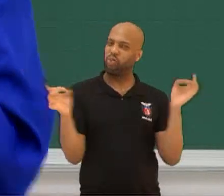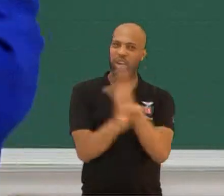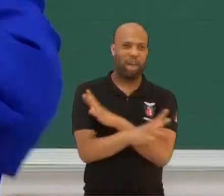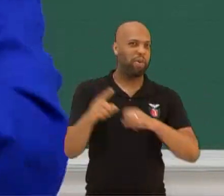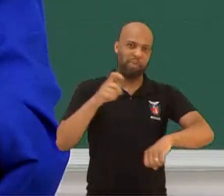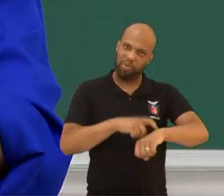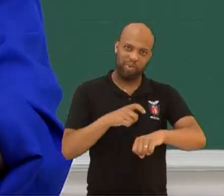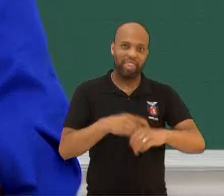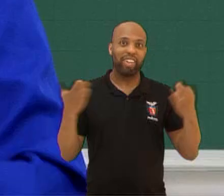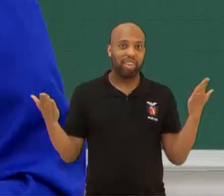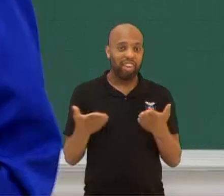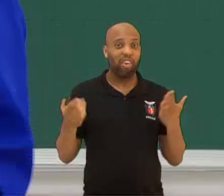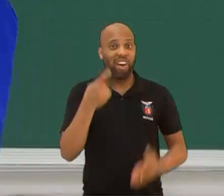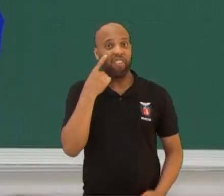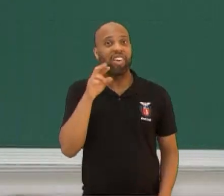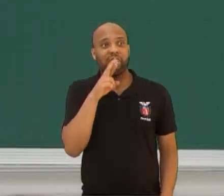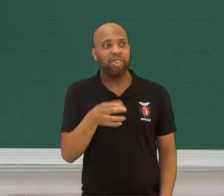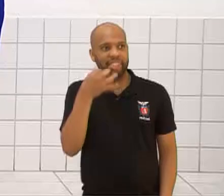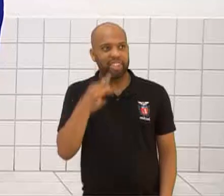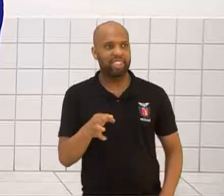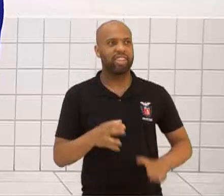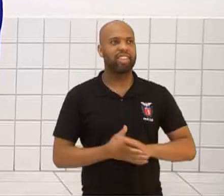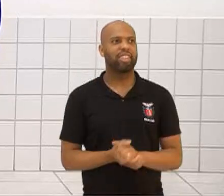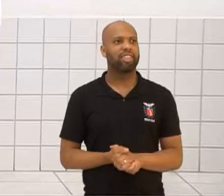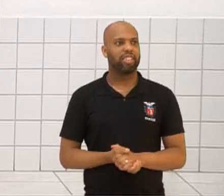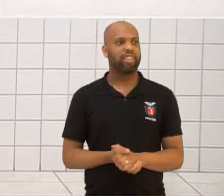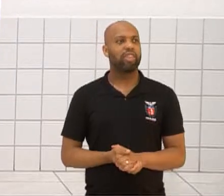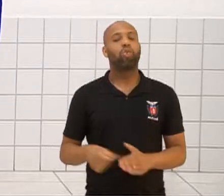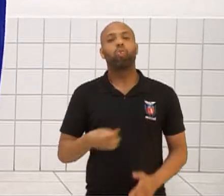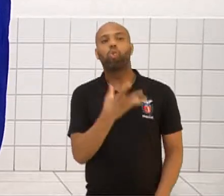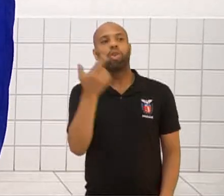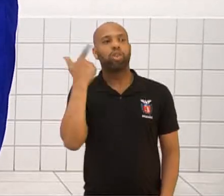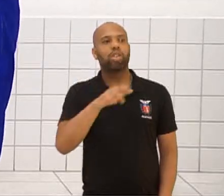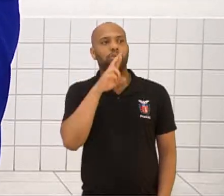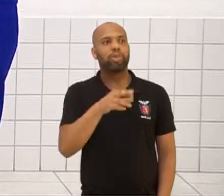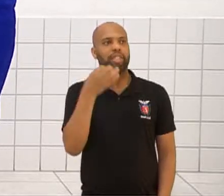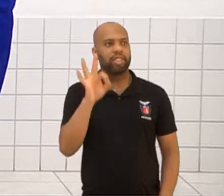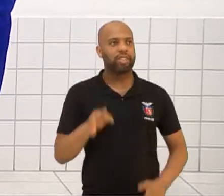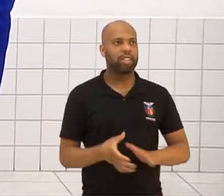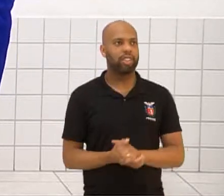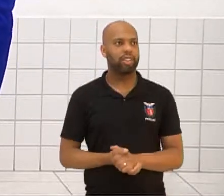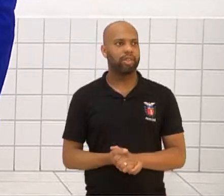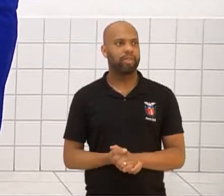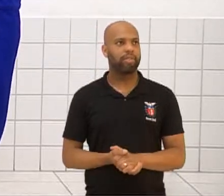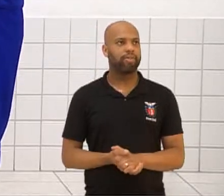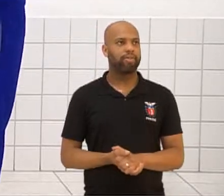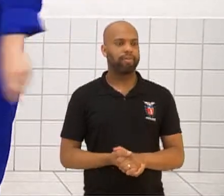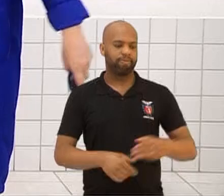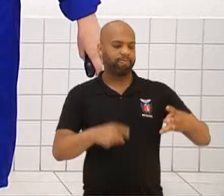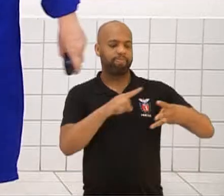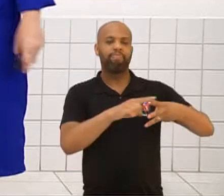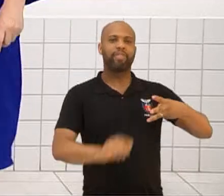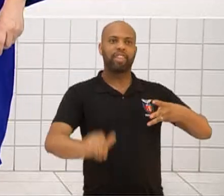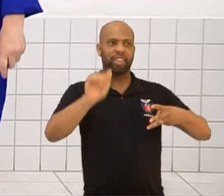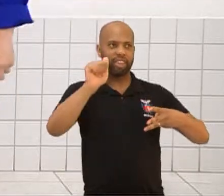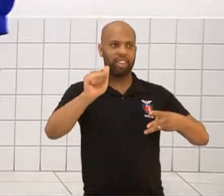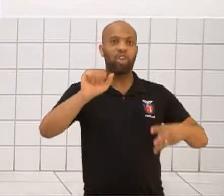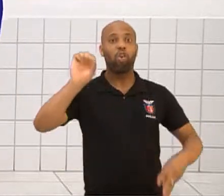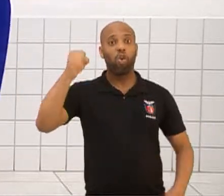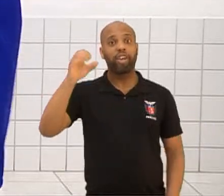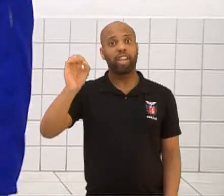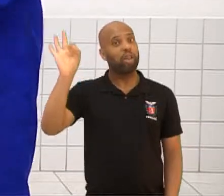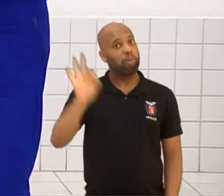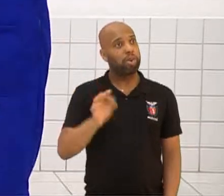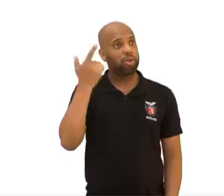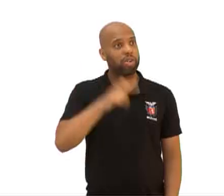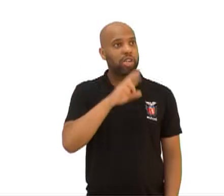2, 1, finalizamos o tempo, acabou, vamos ver efetivamente quantos acertaram. Já vai aparecer a resposta. Aqui, letra A, 80%,